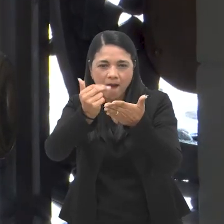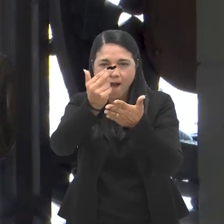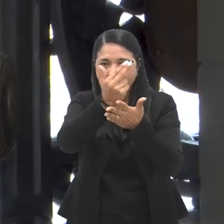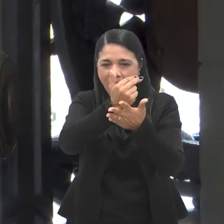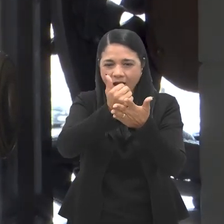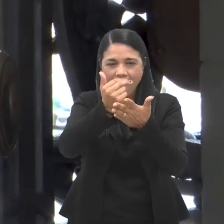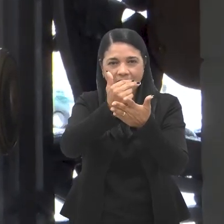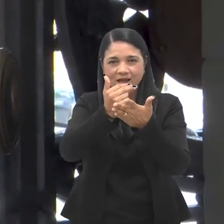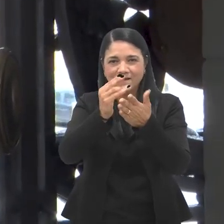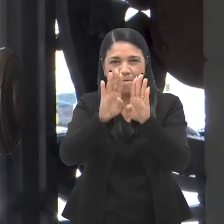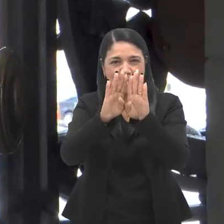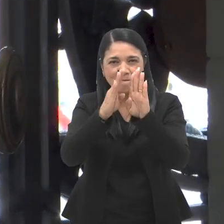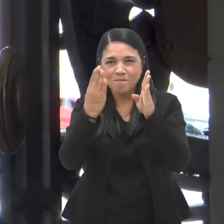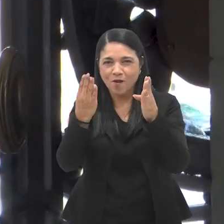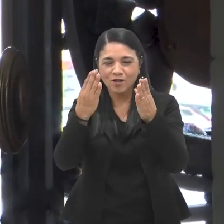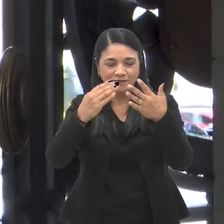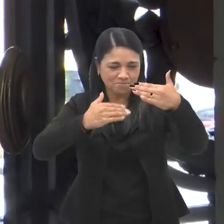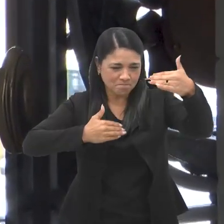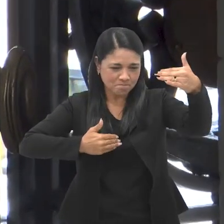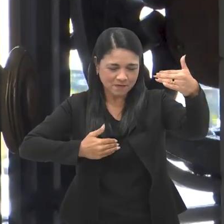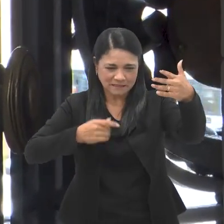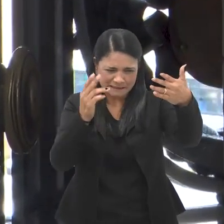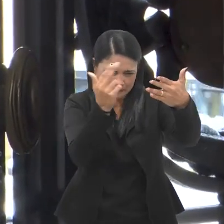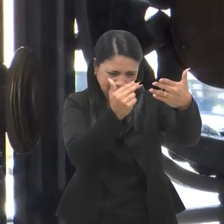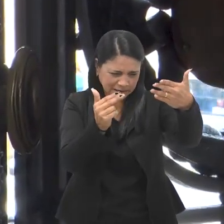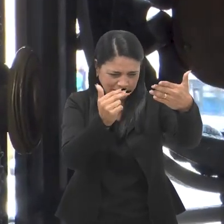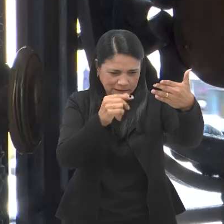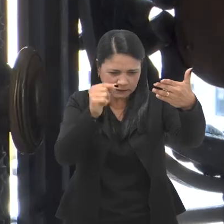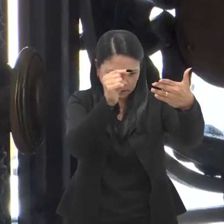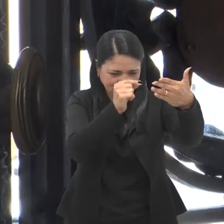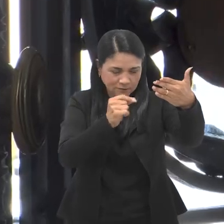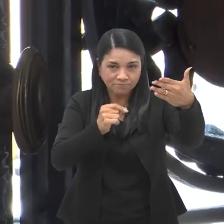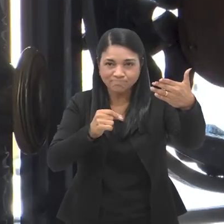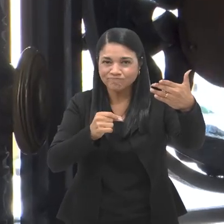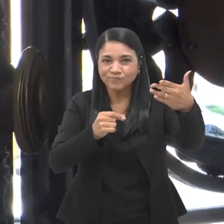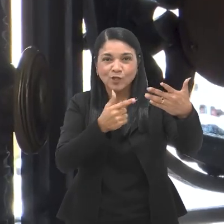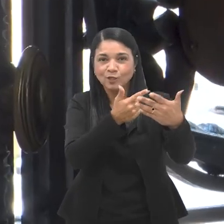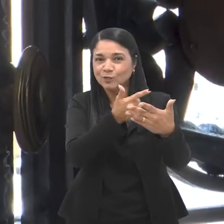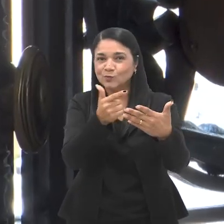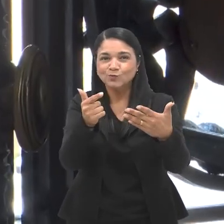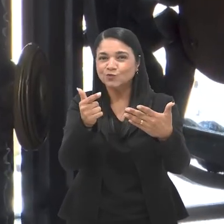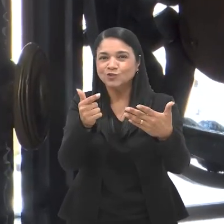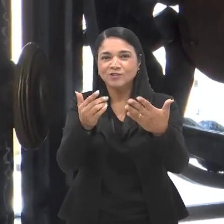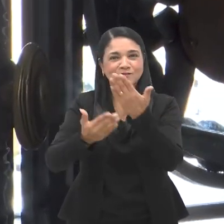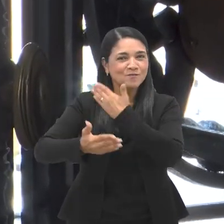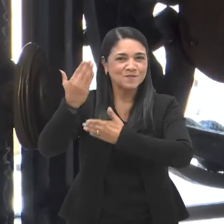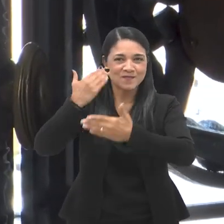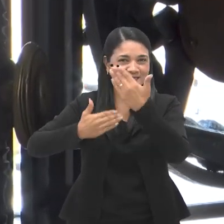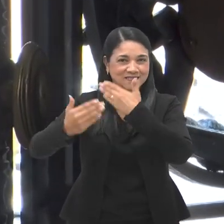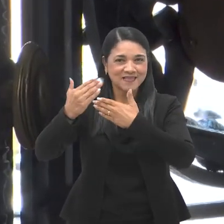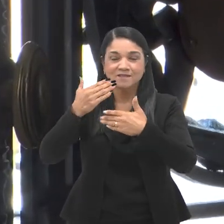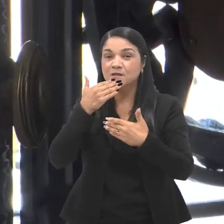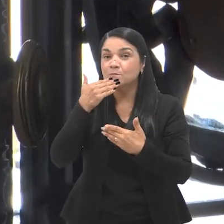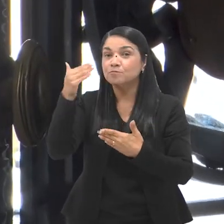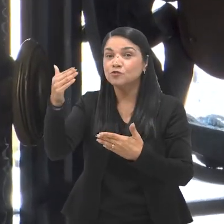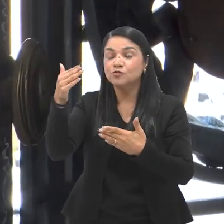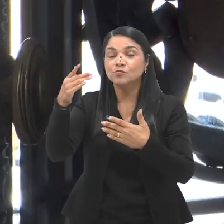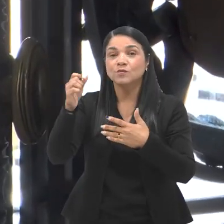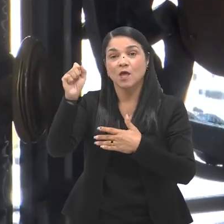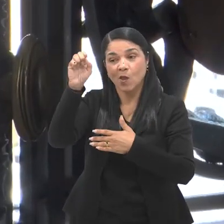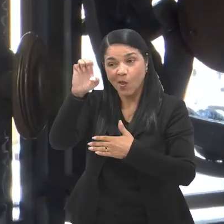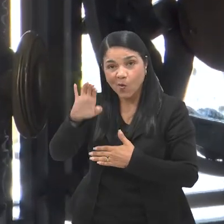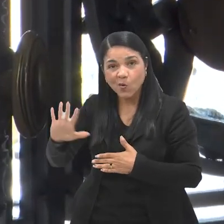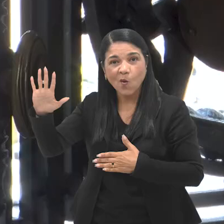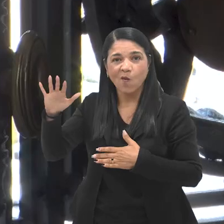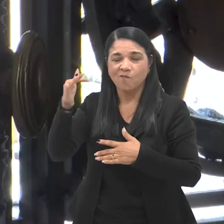eram desenhadas aqui em pranchetas, mas o Brasil não tinha metalurgia, então eram encomendados na